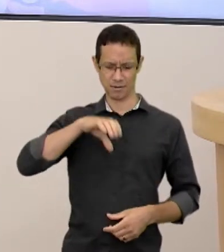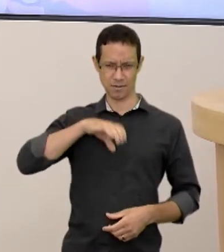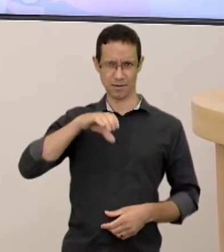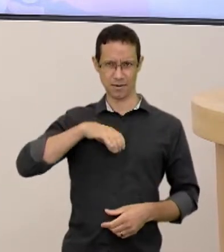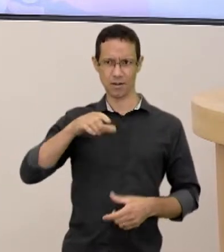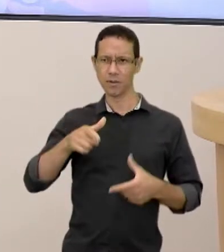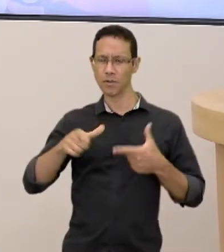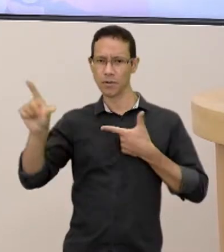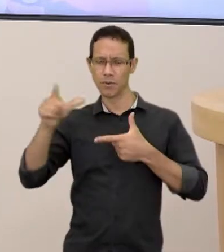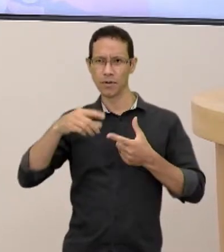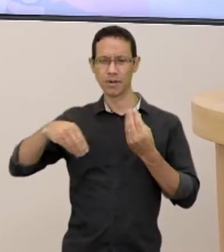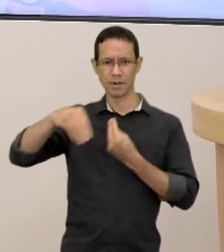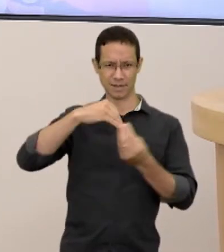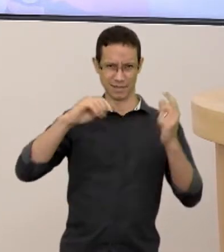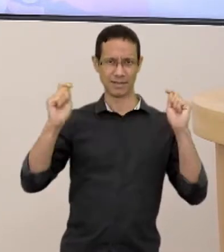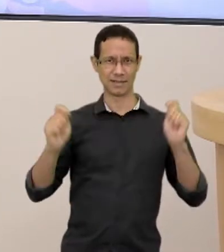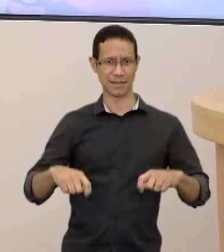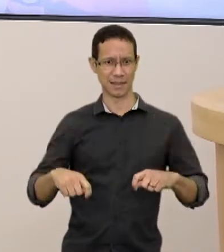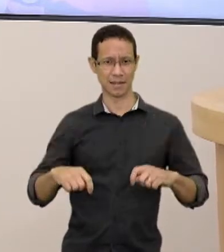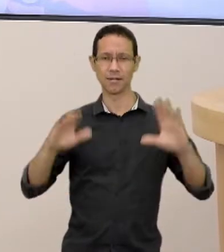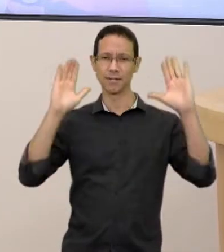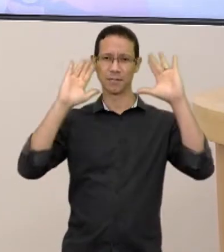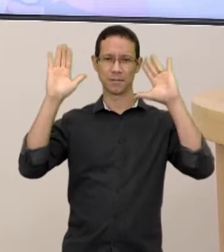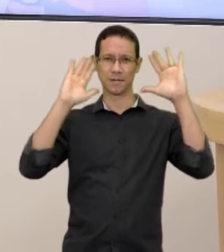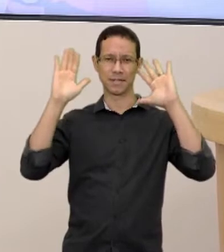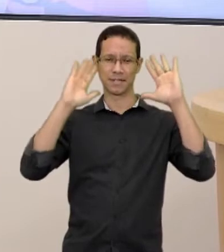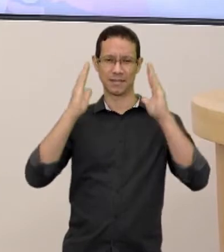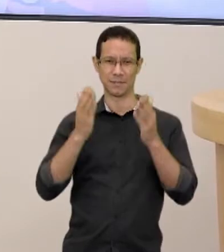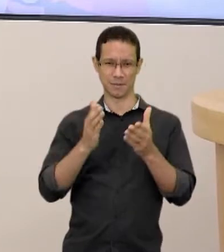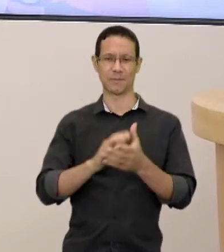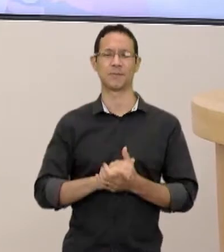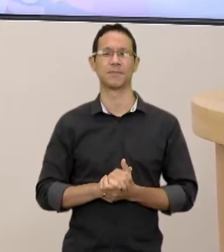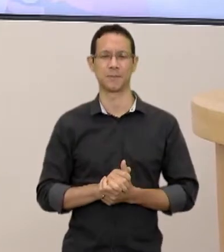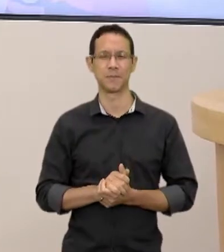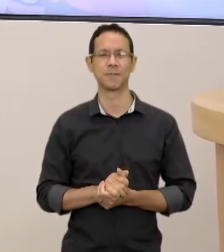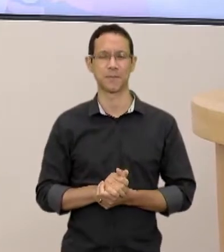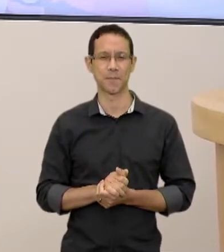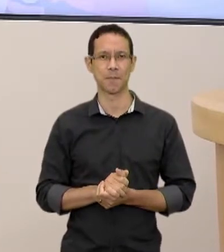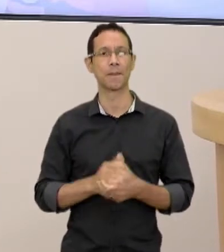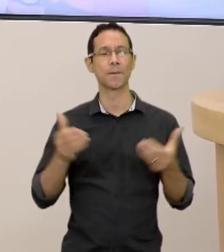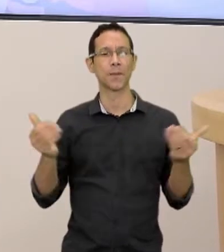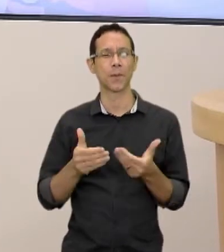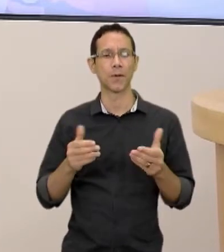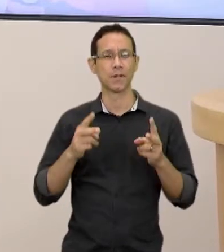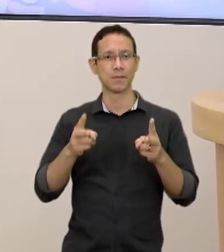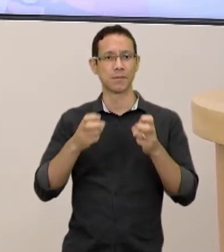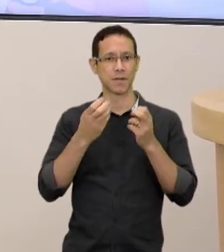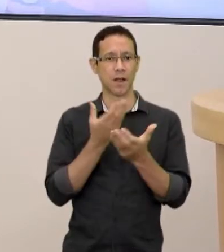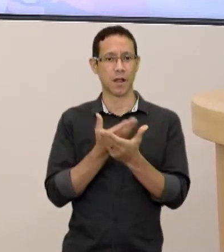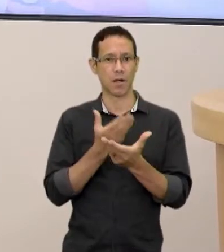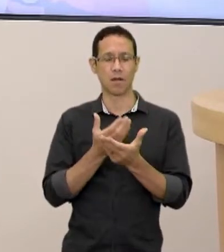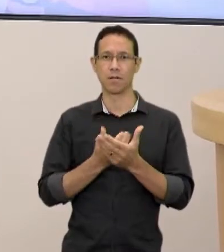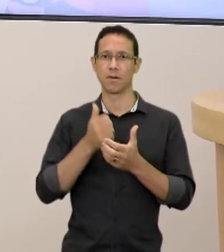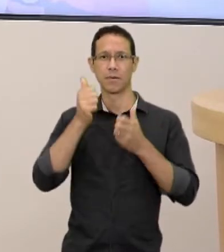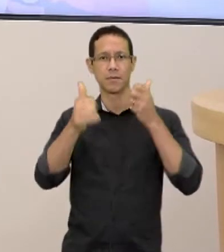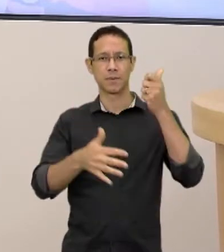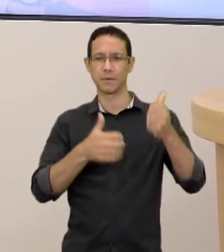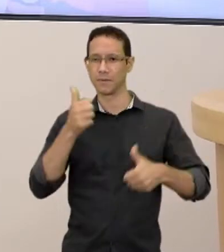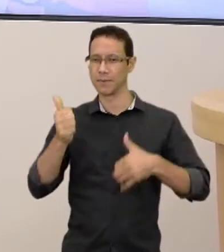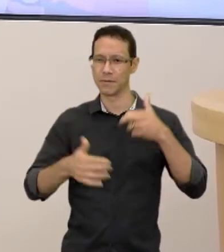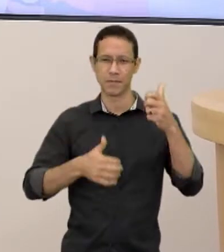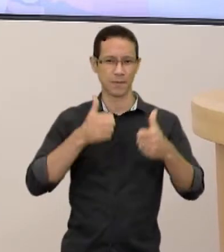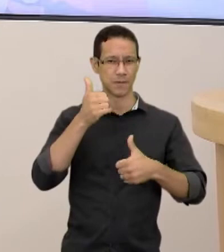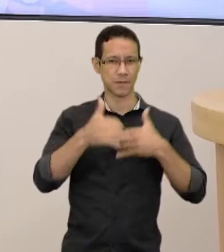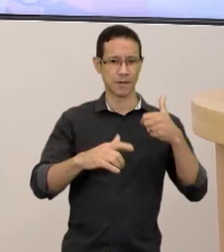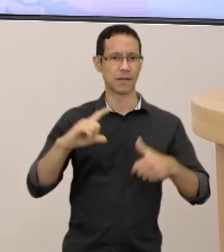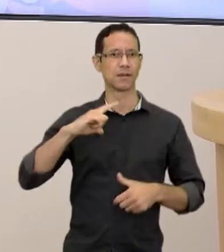não? Então, vamos pensando sobre isso, tá? Hoje vocês vão observar que a aula está bem expositiva, né? Então nós temos